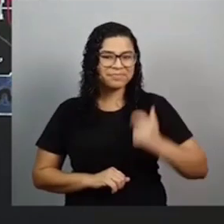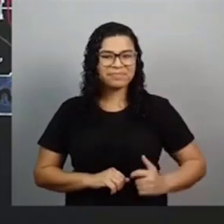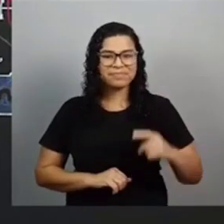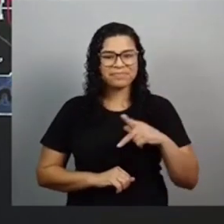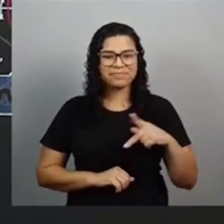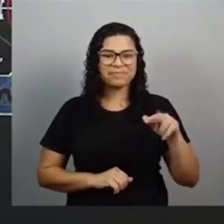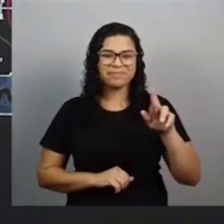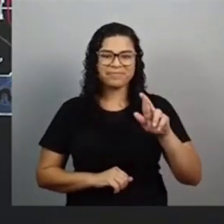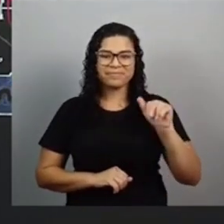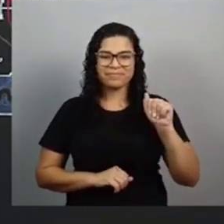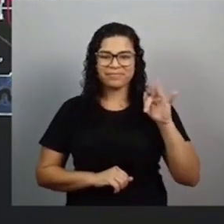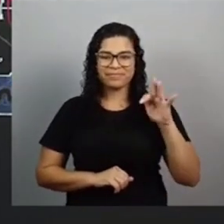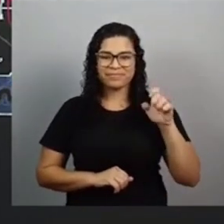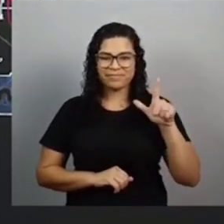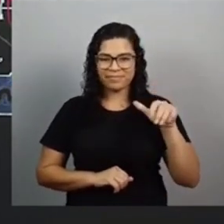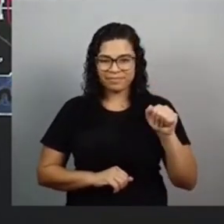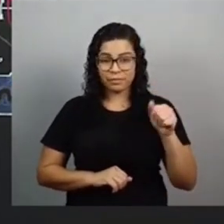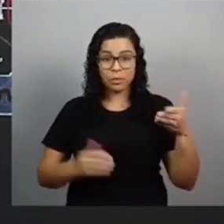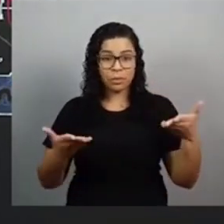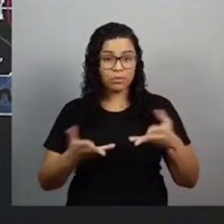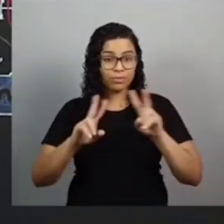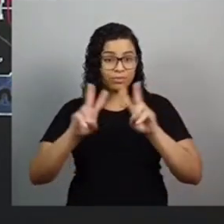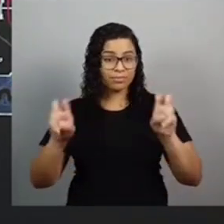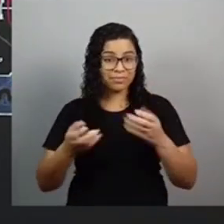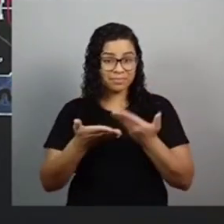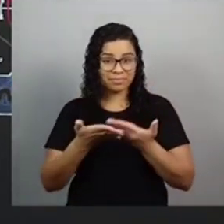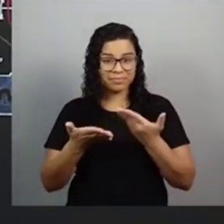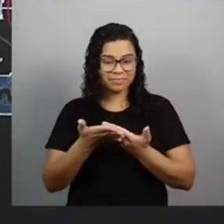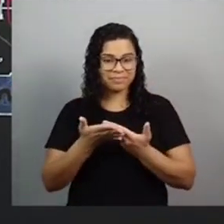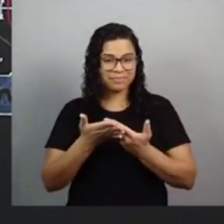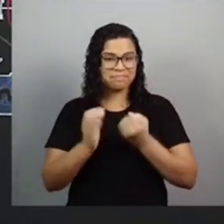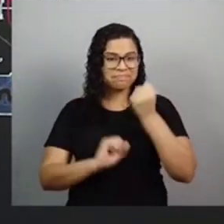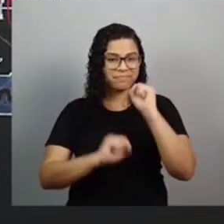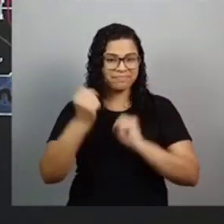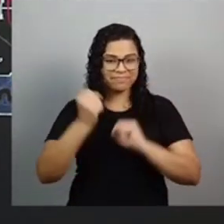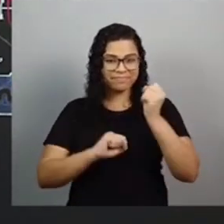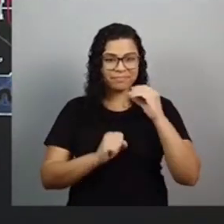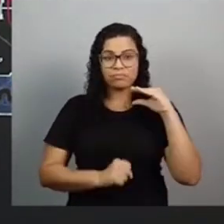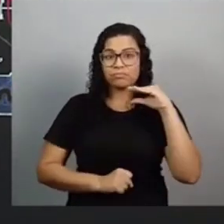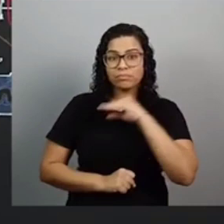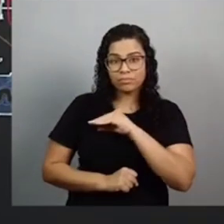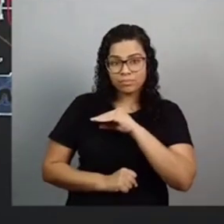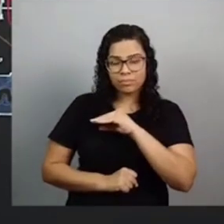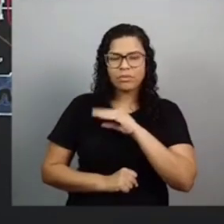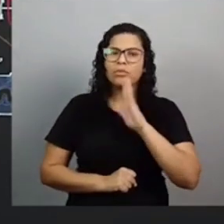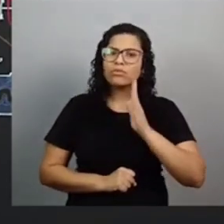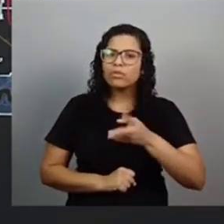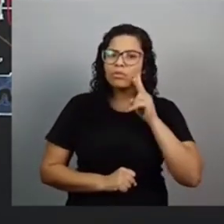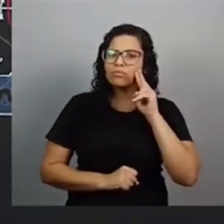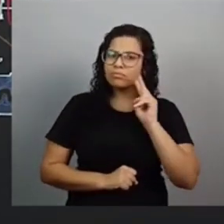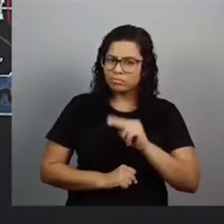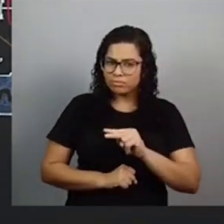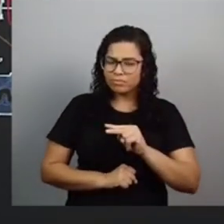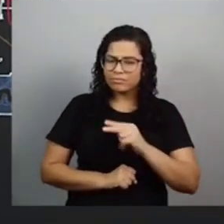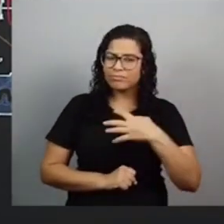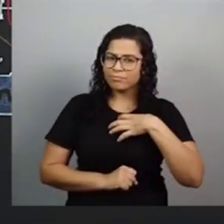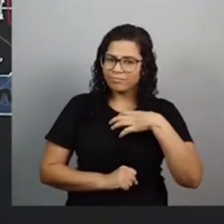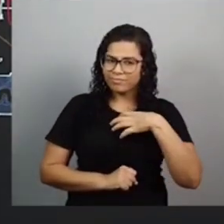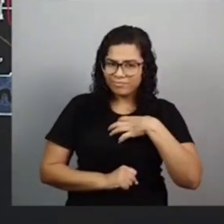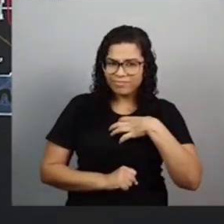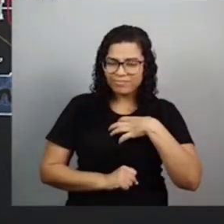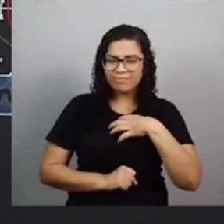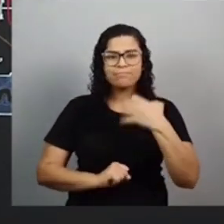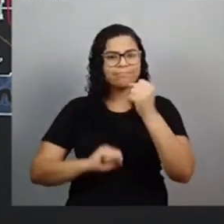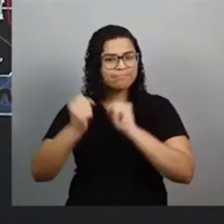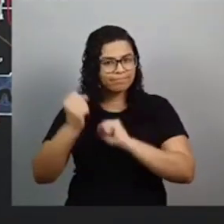Eu sou a professora Rafaela Lima e a aula de hoje é sobre máquinas térmicas. Você já ouviu essa expressão? Possivelmente